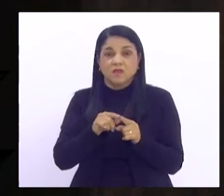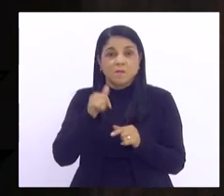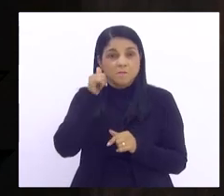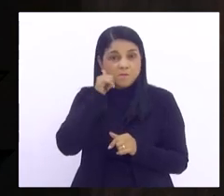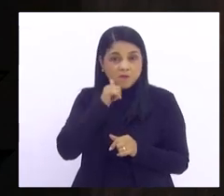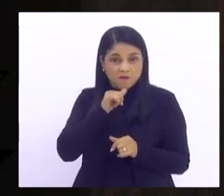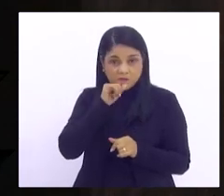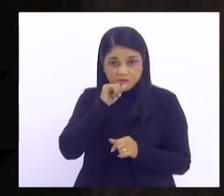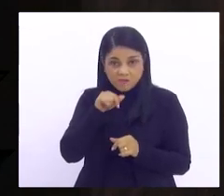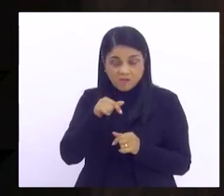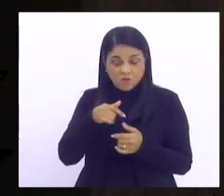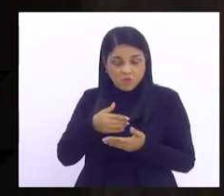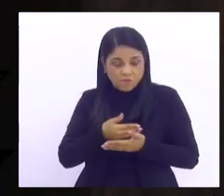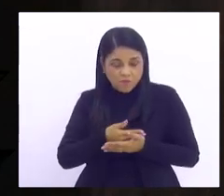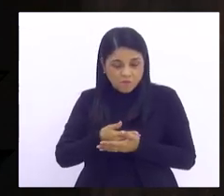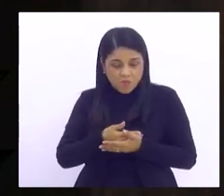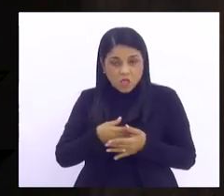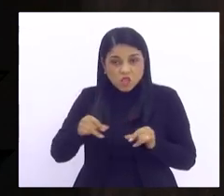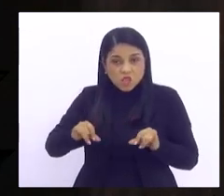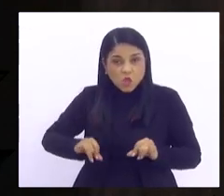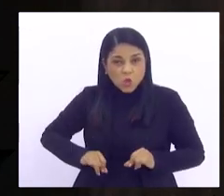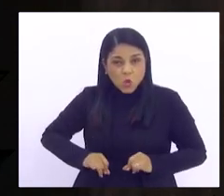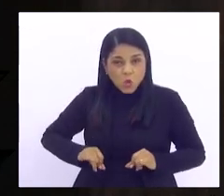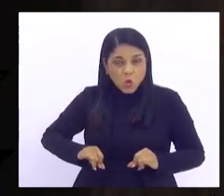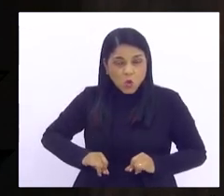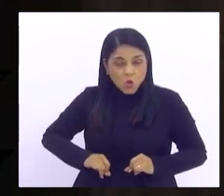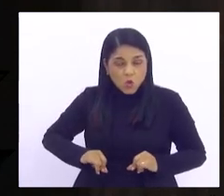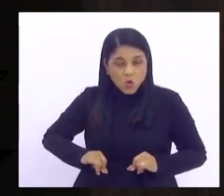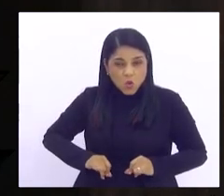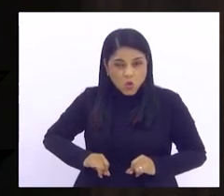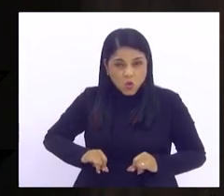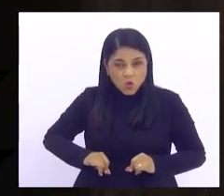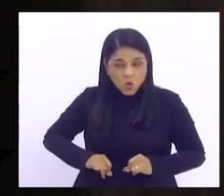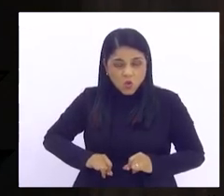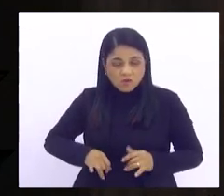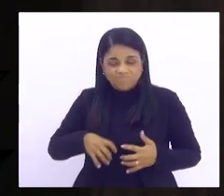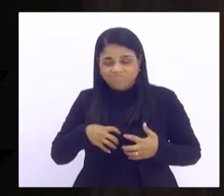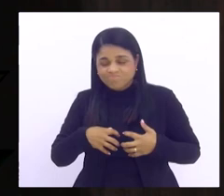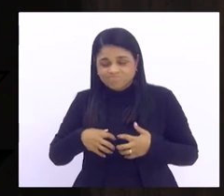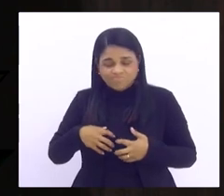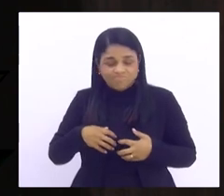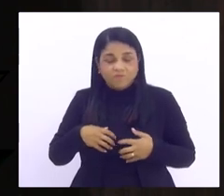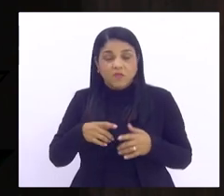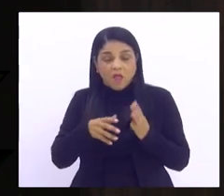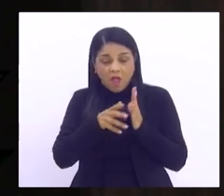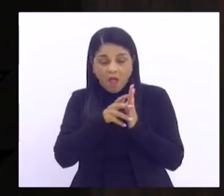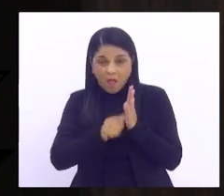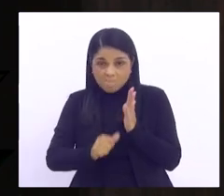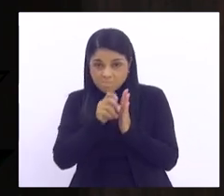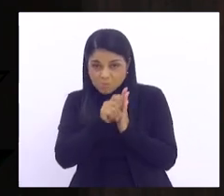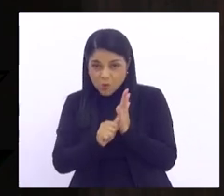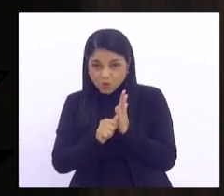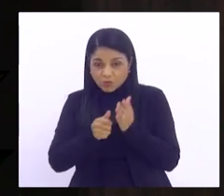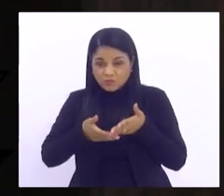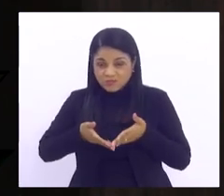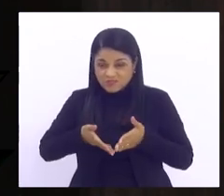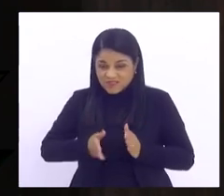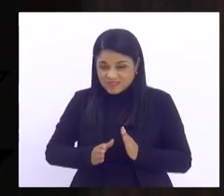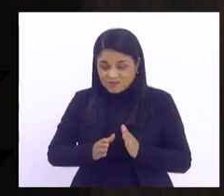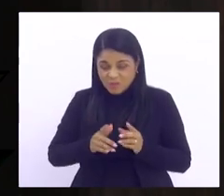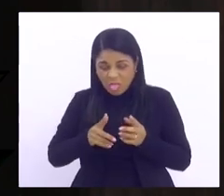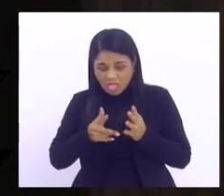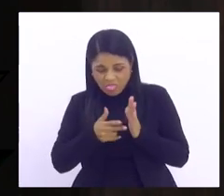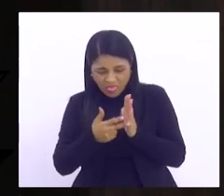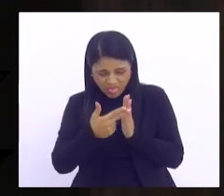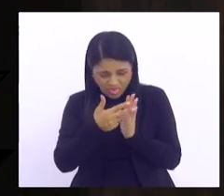bebê agonize de dor. Pode ser também aborto por nascimento parcial ou